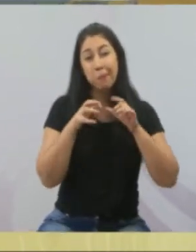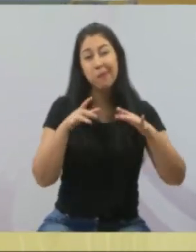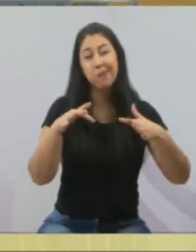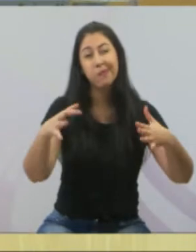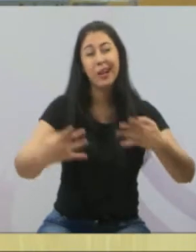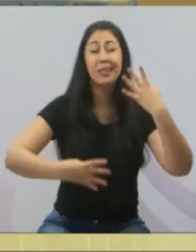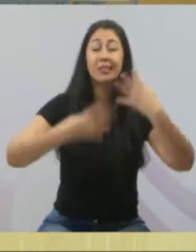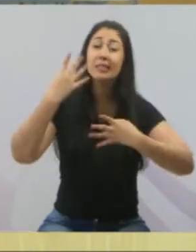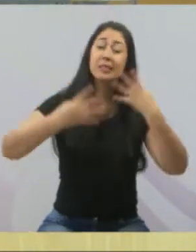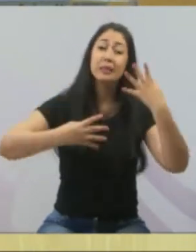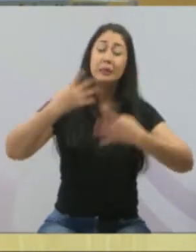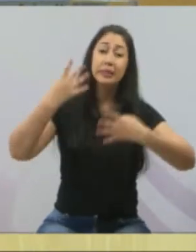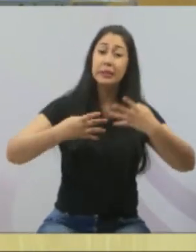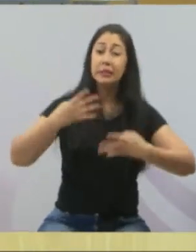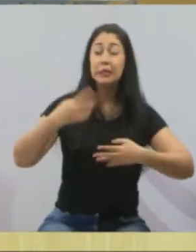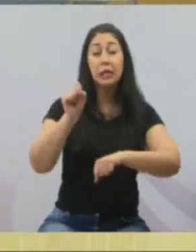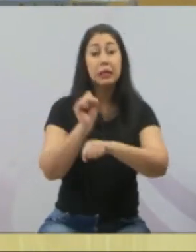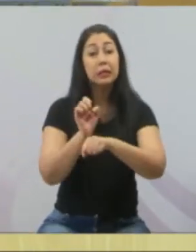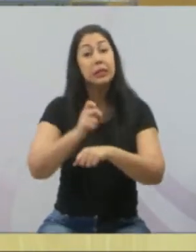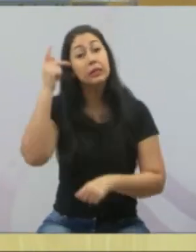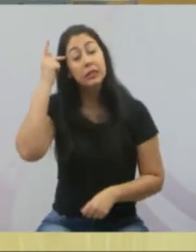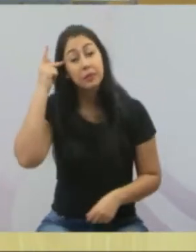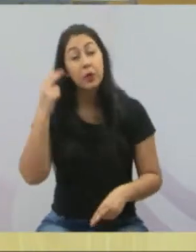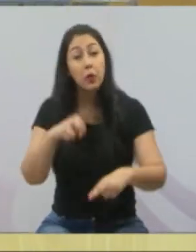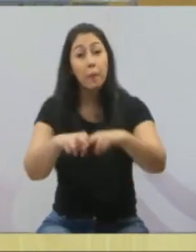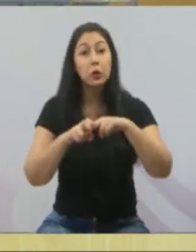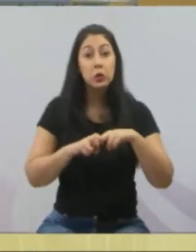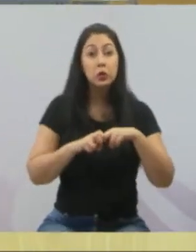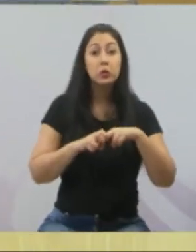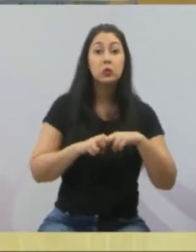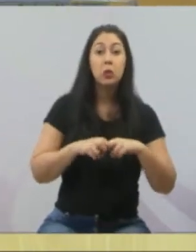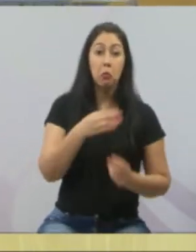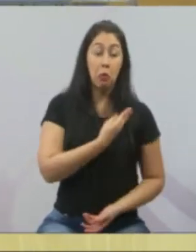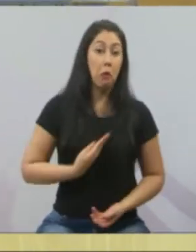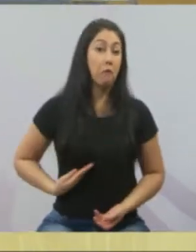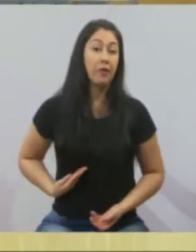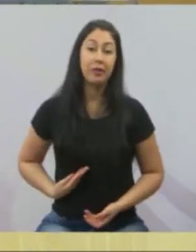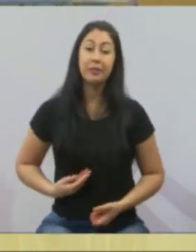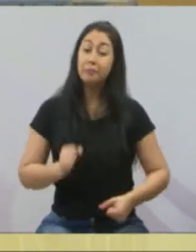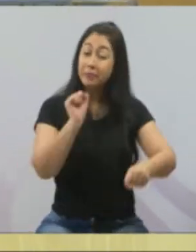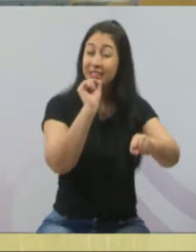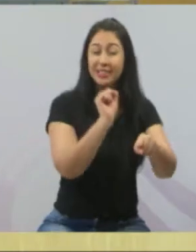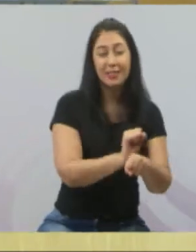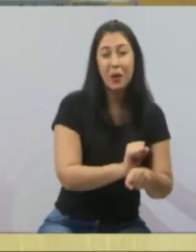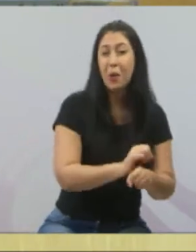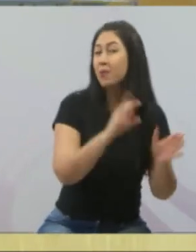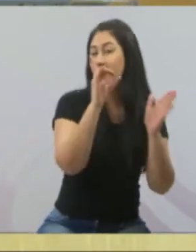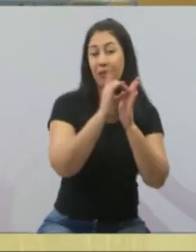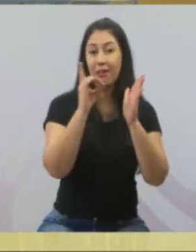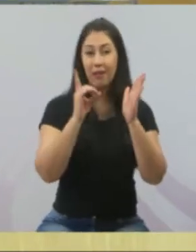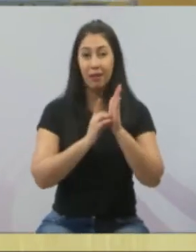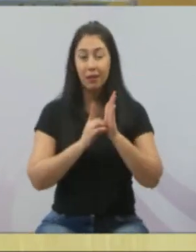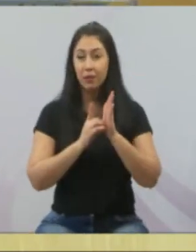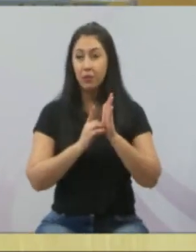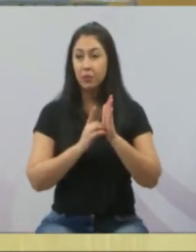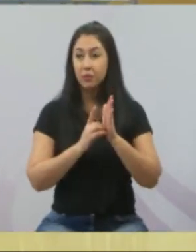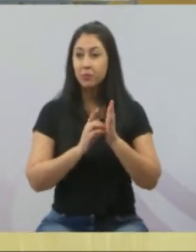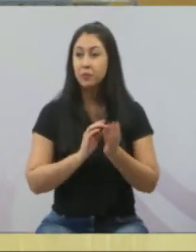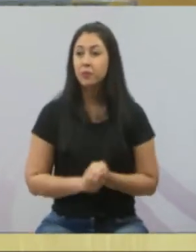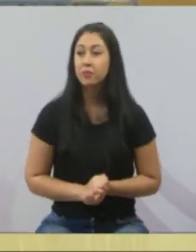fábrica Emerson, no perímetro urbano do município de Jacareí. Solicitamos a substituição das tampas da Boca de Lobo, que se encontra à margem da rodovia, no